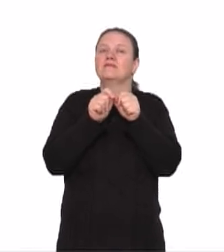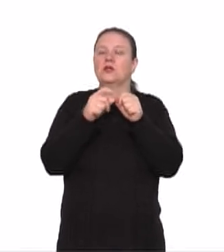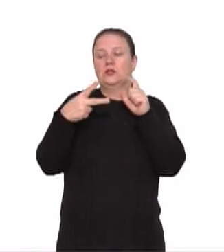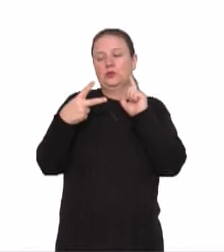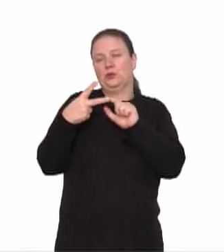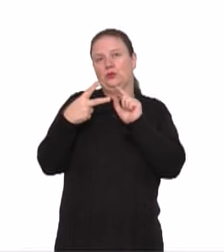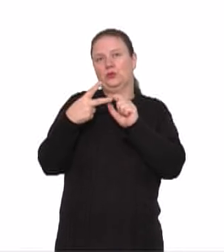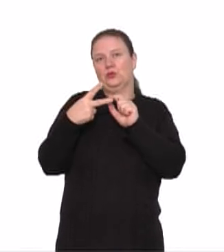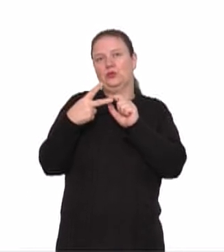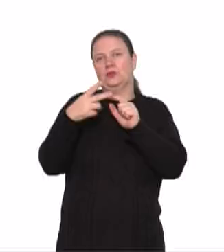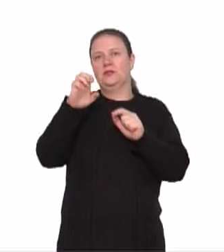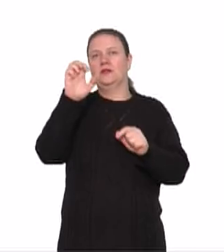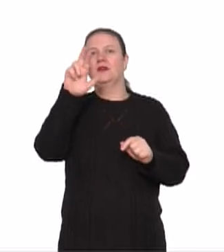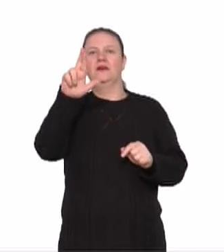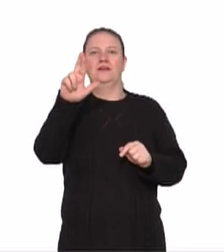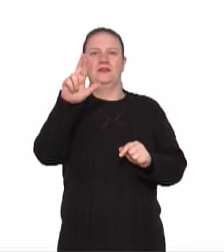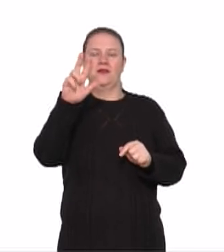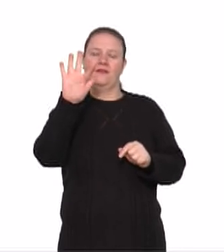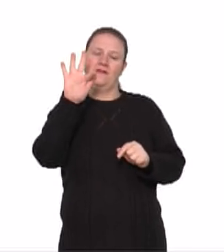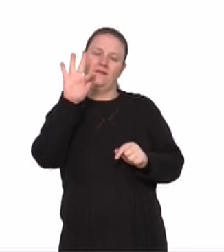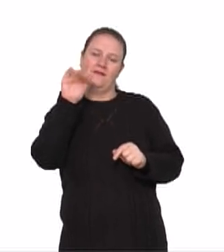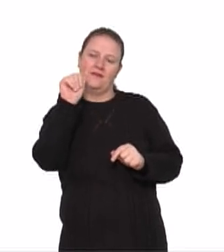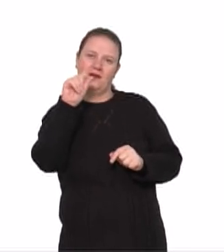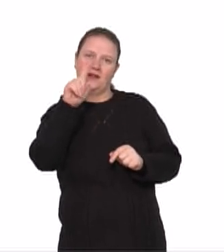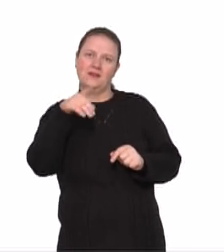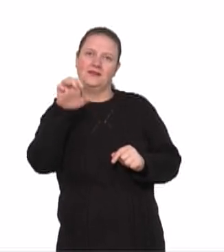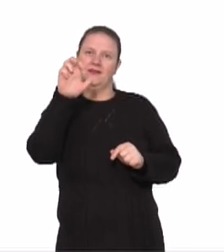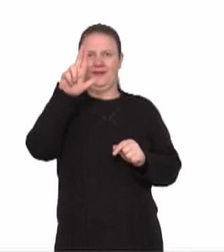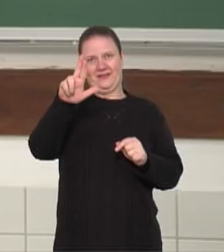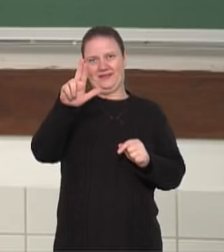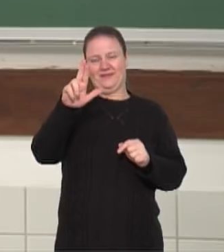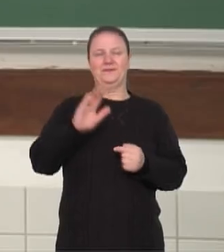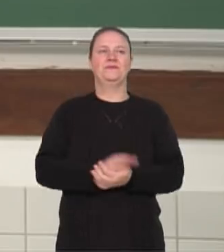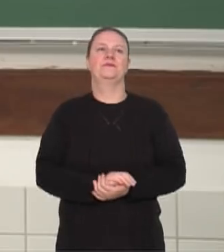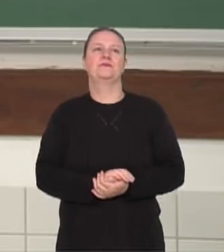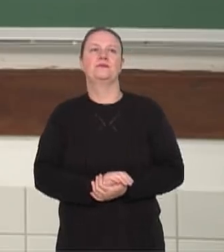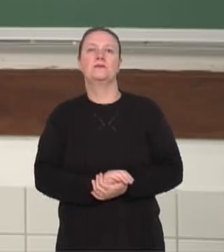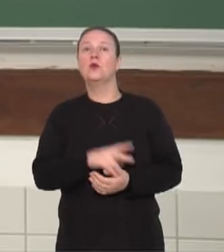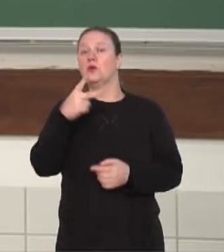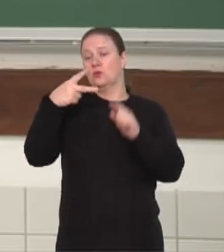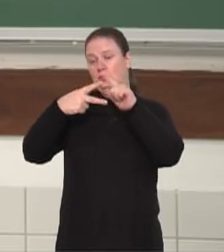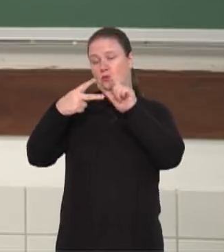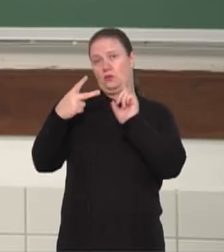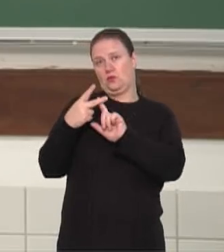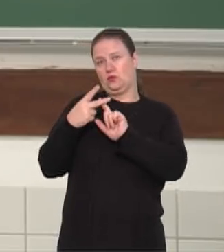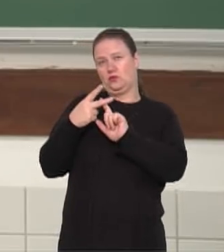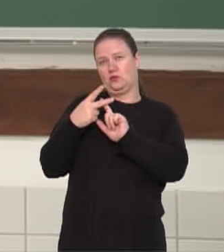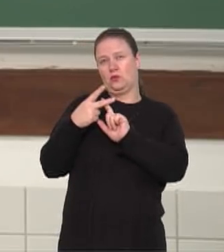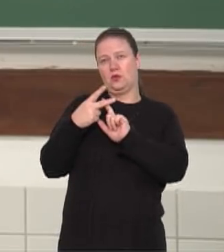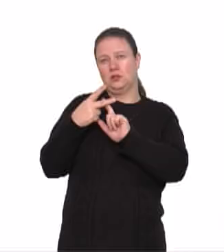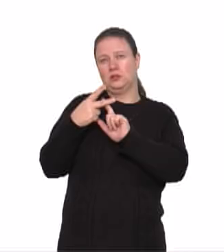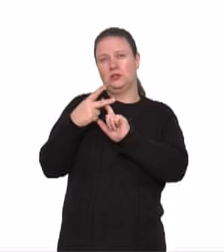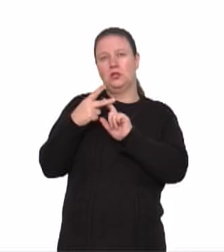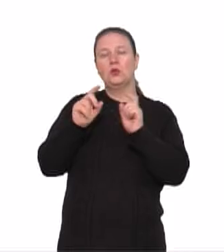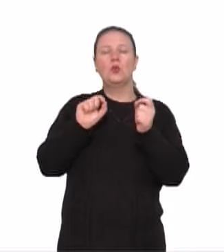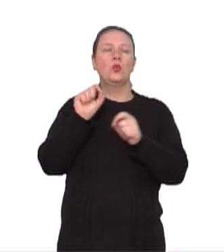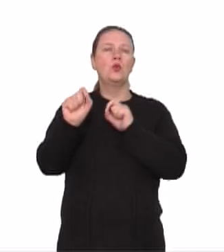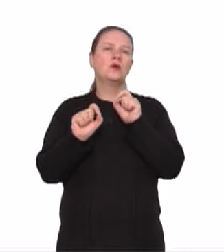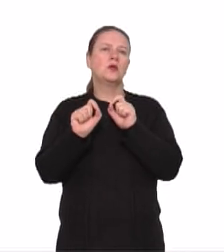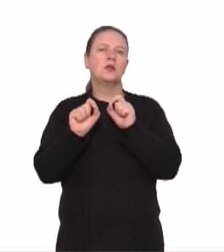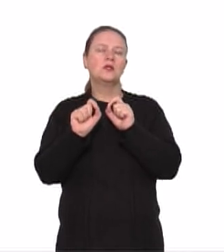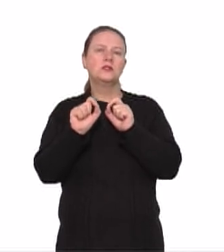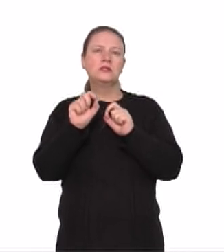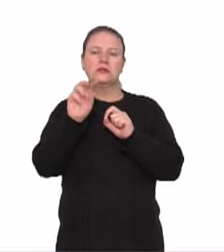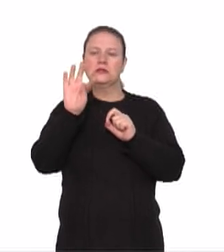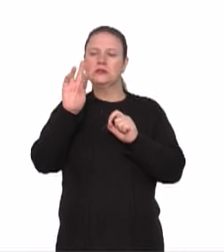conjugação terminado em er, certo? Eu faço, tu fazes, ele faz. E ambos são transitivos diretos nessa frase, porque quem